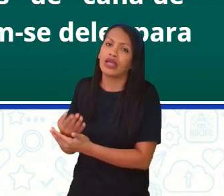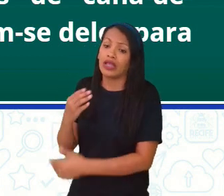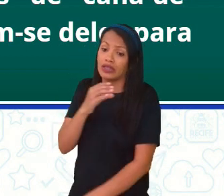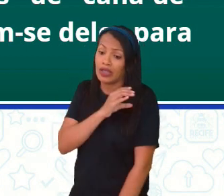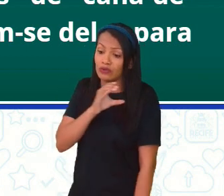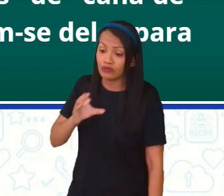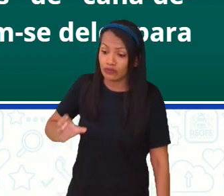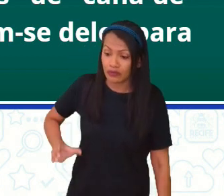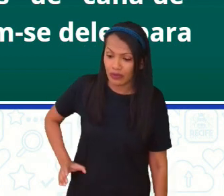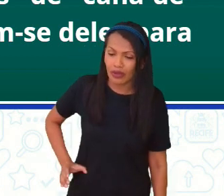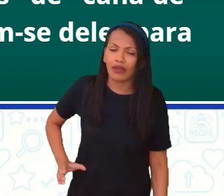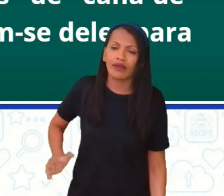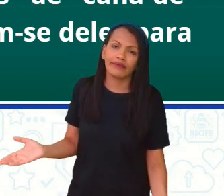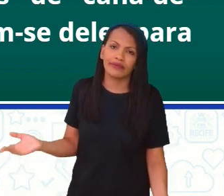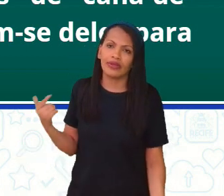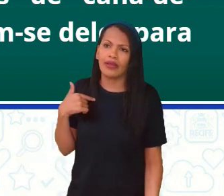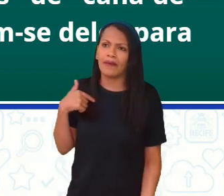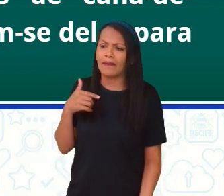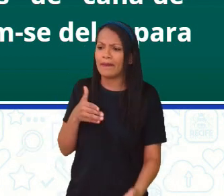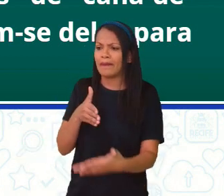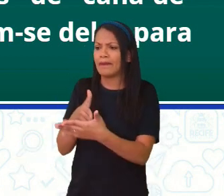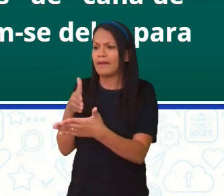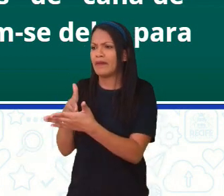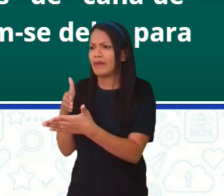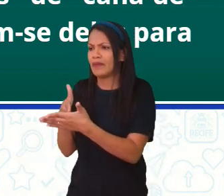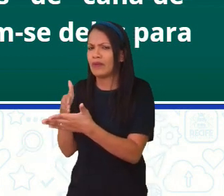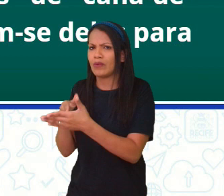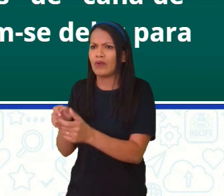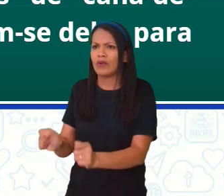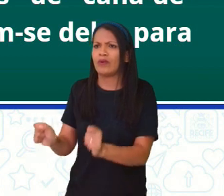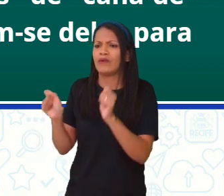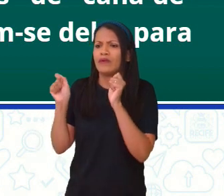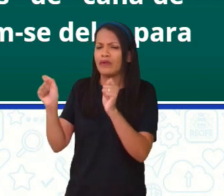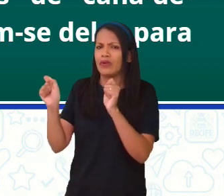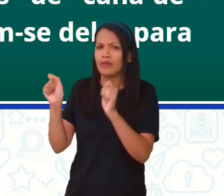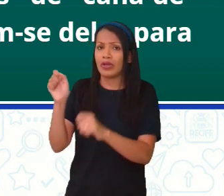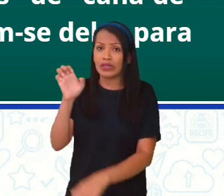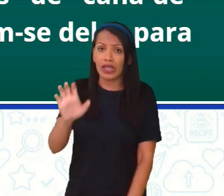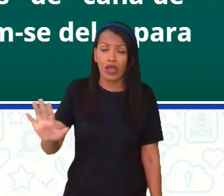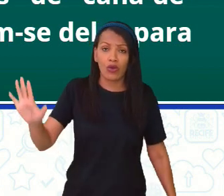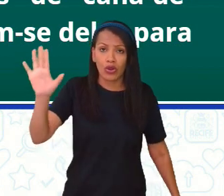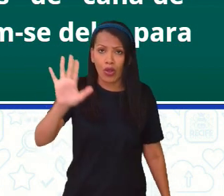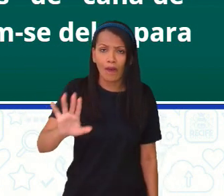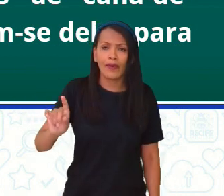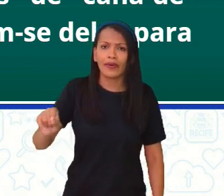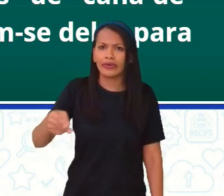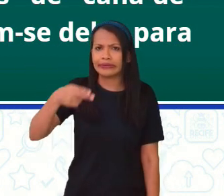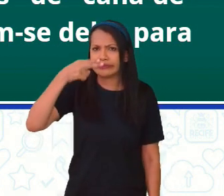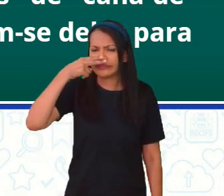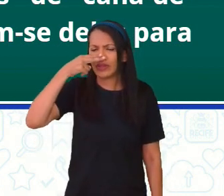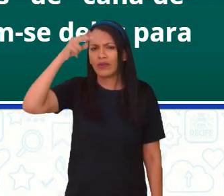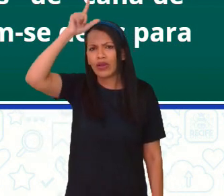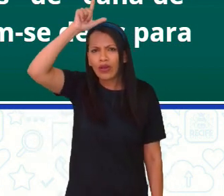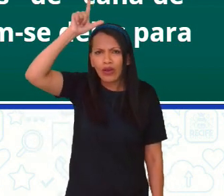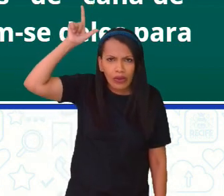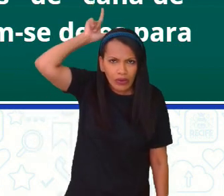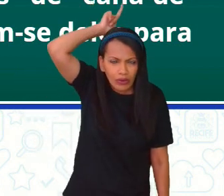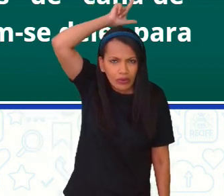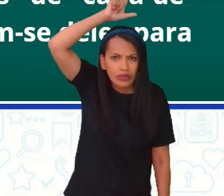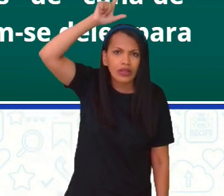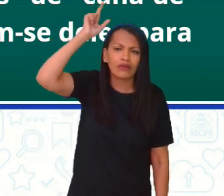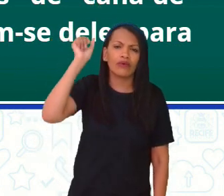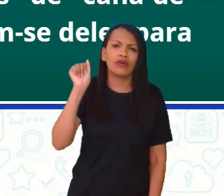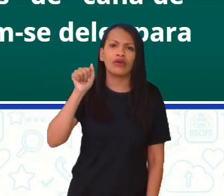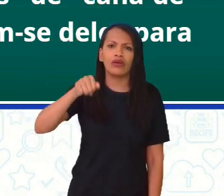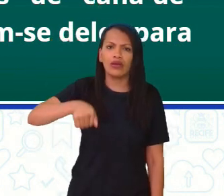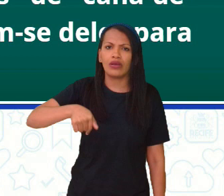para barrar um pouco o avanço do protestantismo na Europa, né, principalmente os luteranos, os anglicanos,